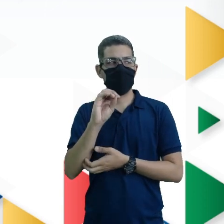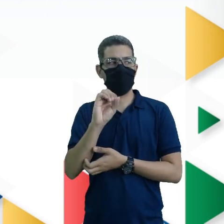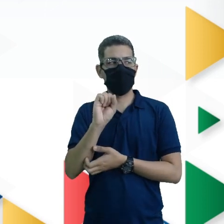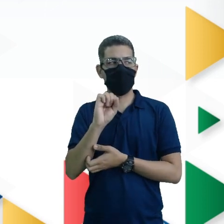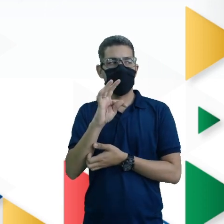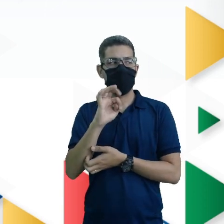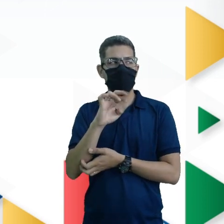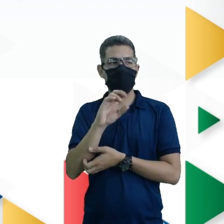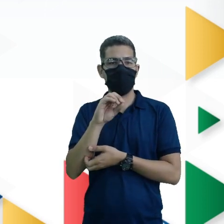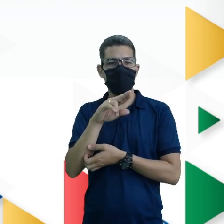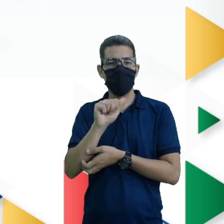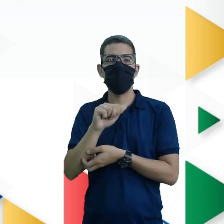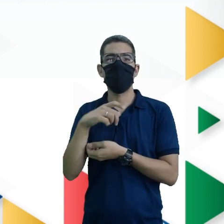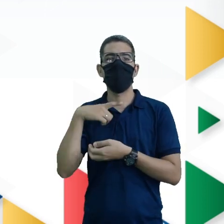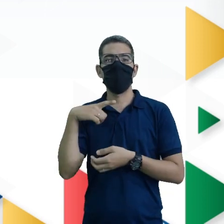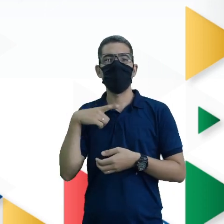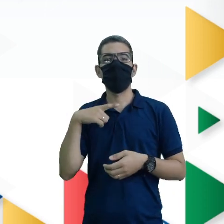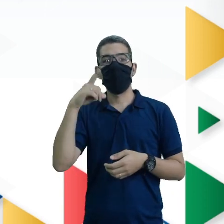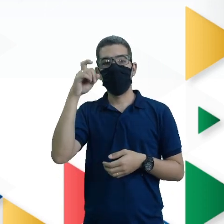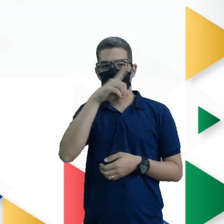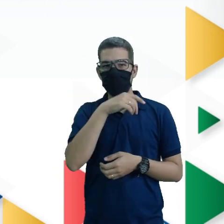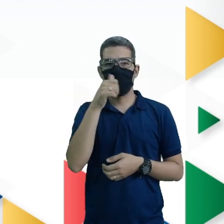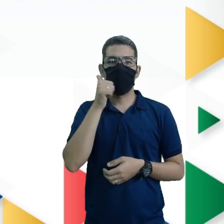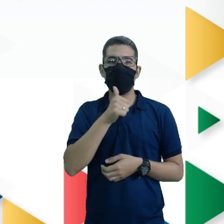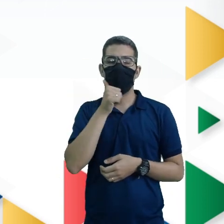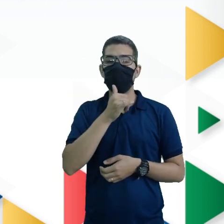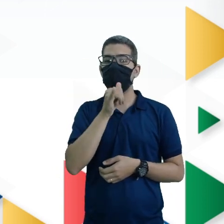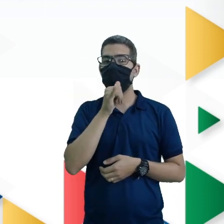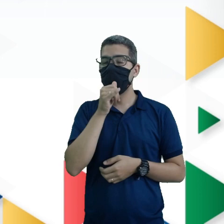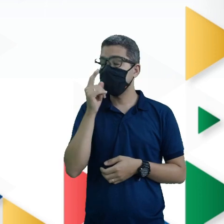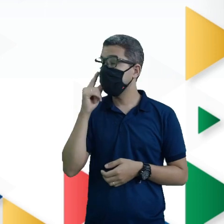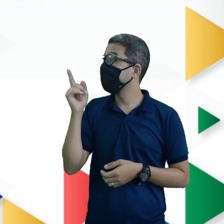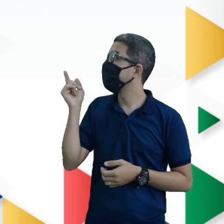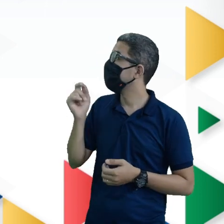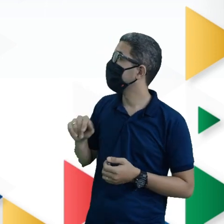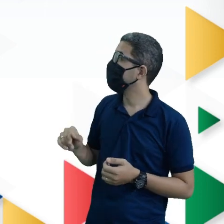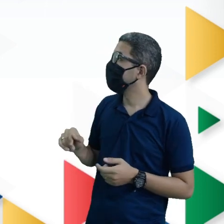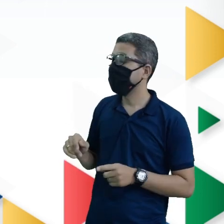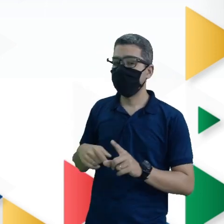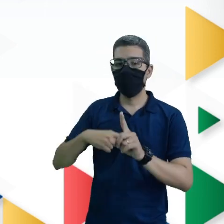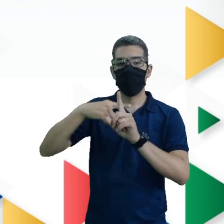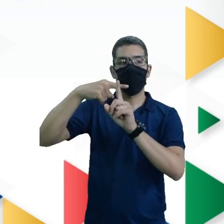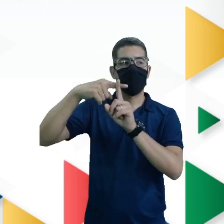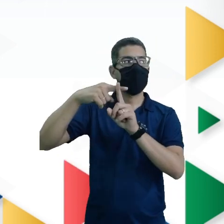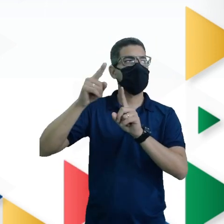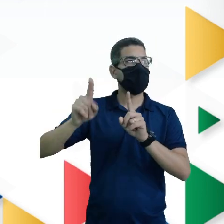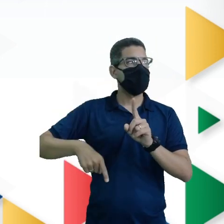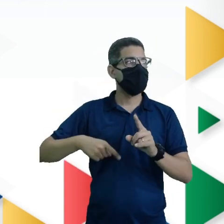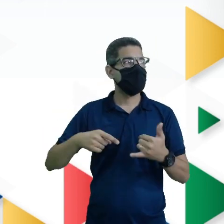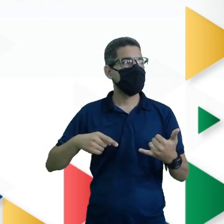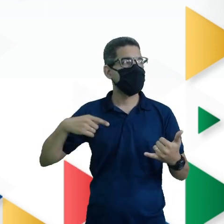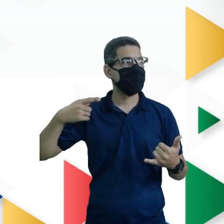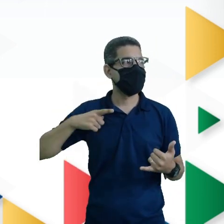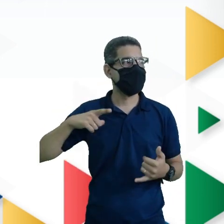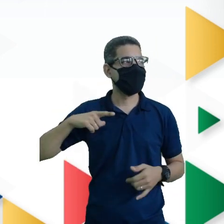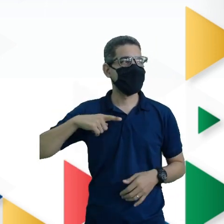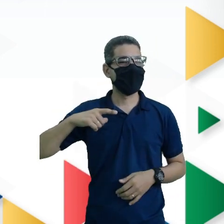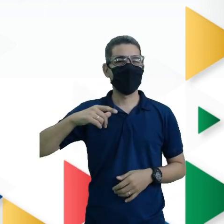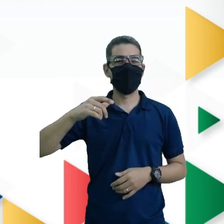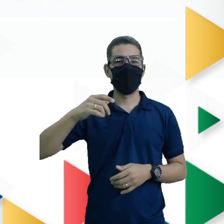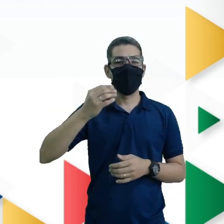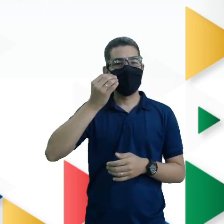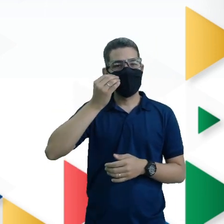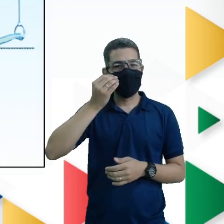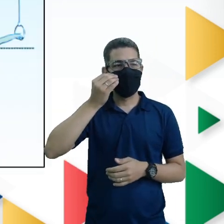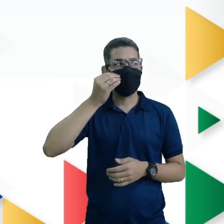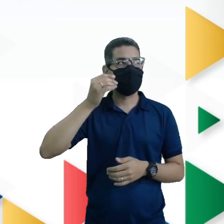muito para a mulher, tá? Então o crucifixo é uma das modalidades exclusivamente masculina, e para testá-lo, é